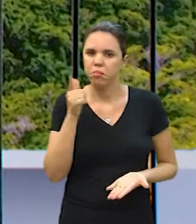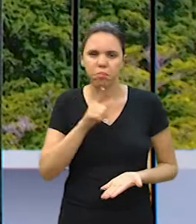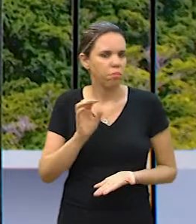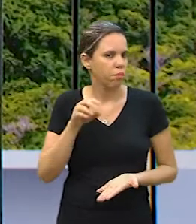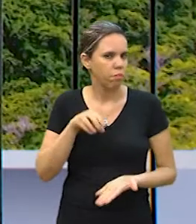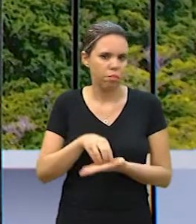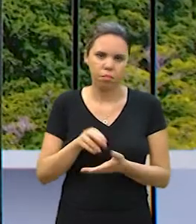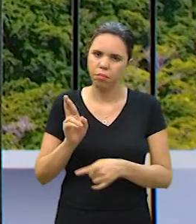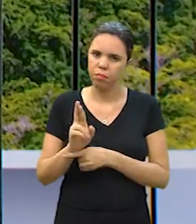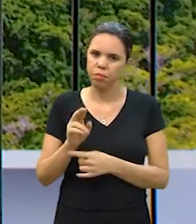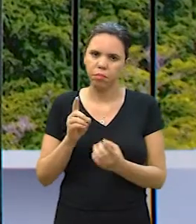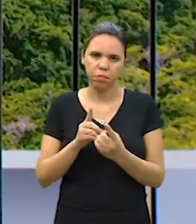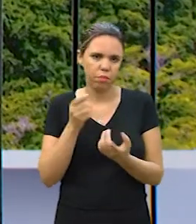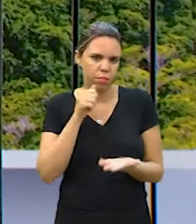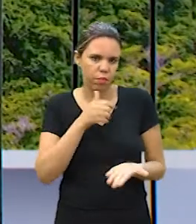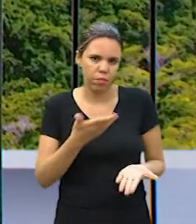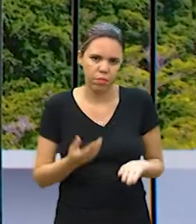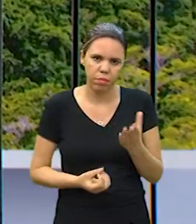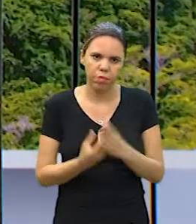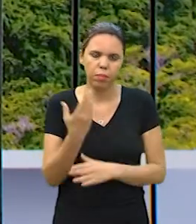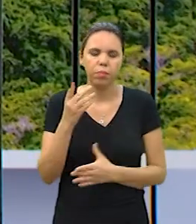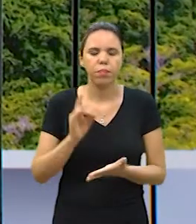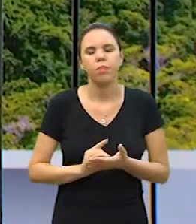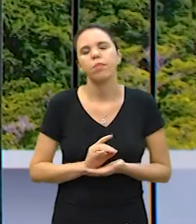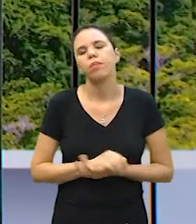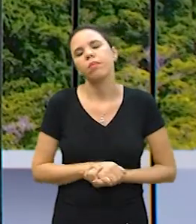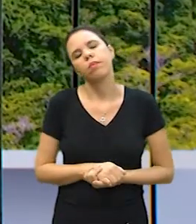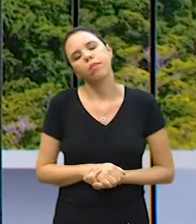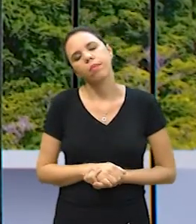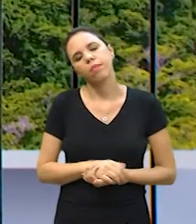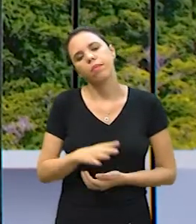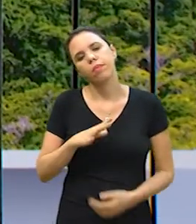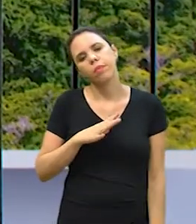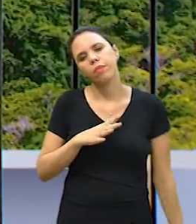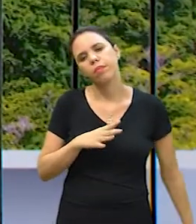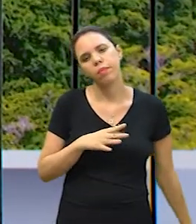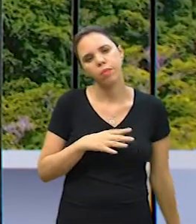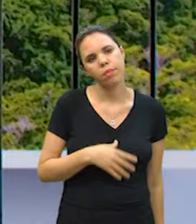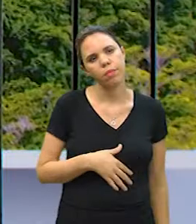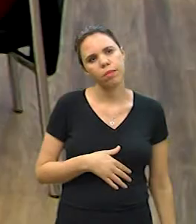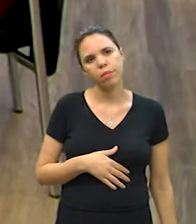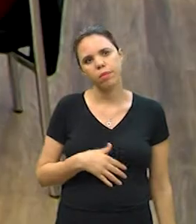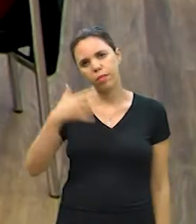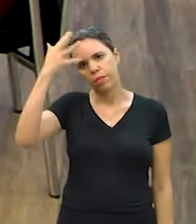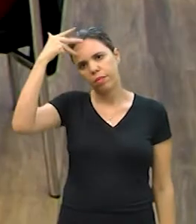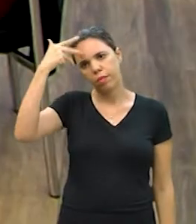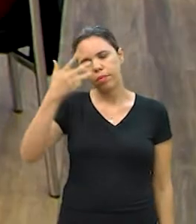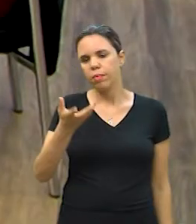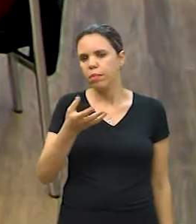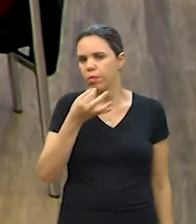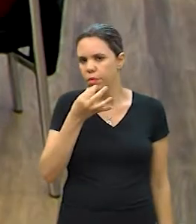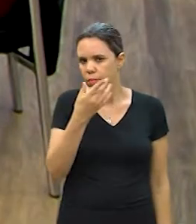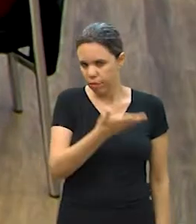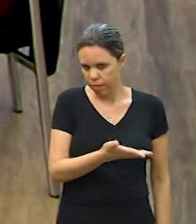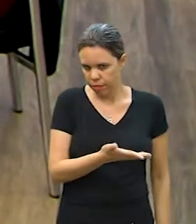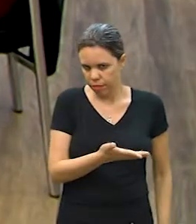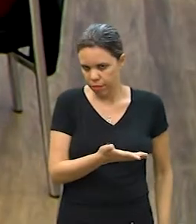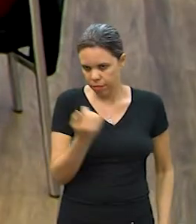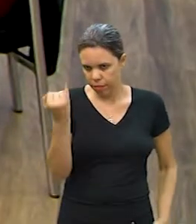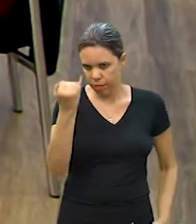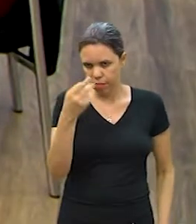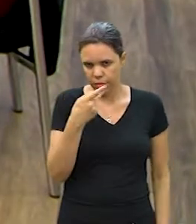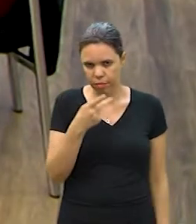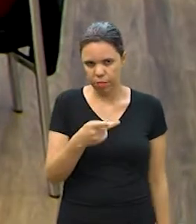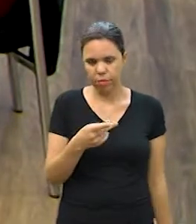gente não conseguiu ainda que isso virasse uma realidade na nossa cidade, né? Rodrigo, também quero ouvi-lo.